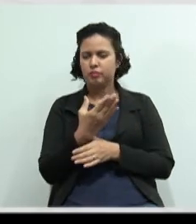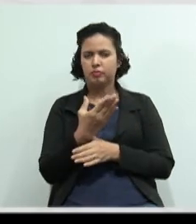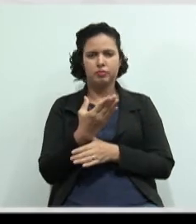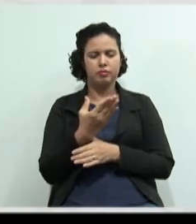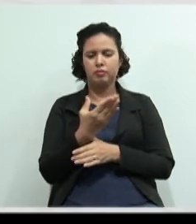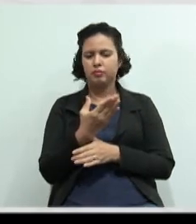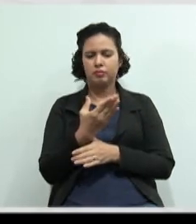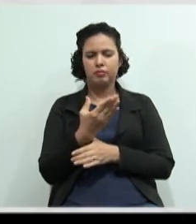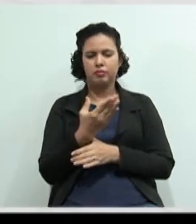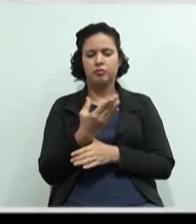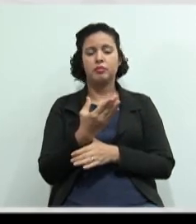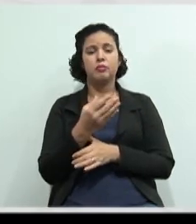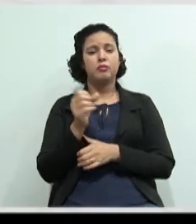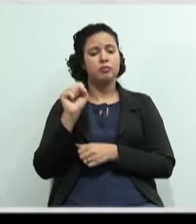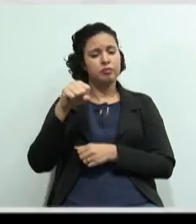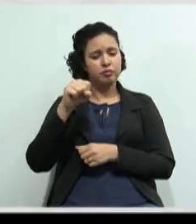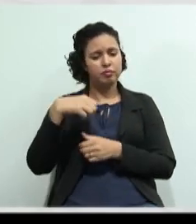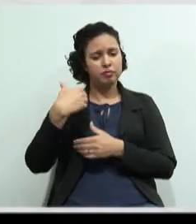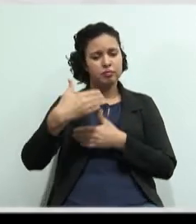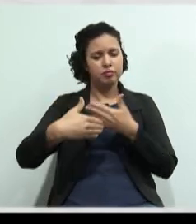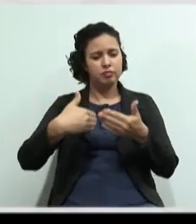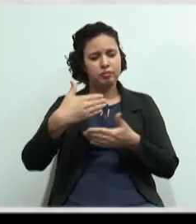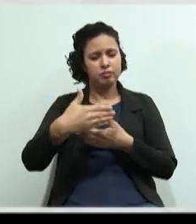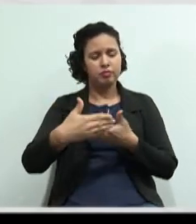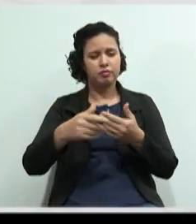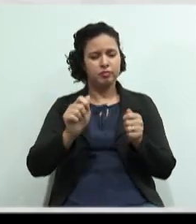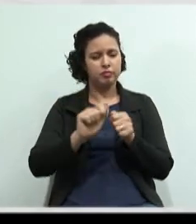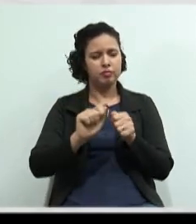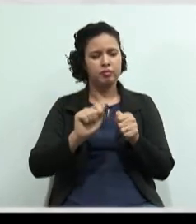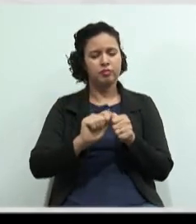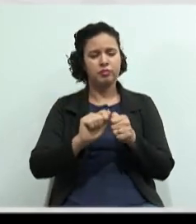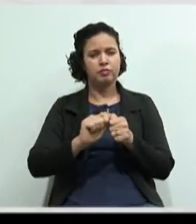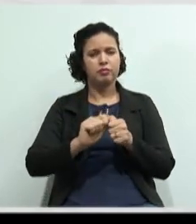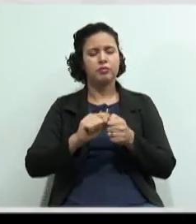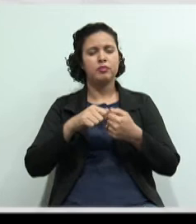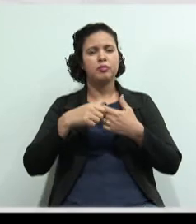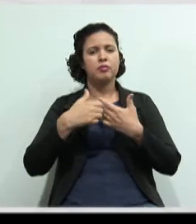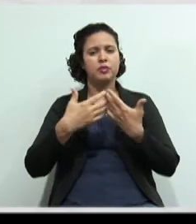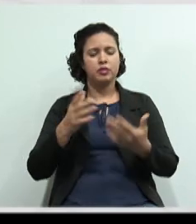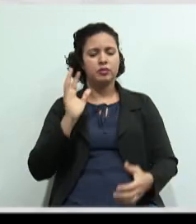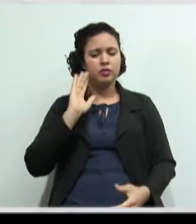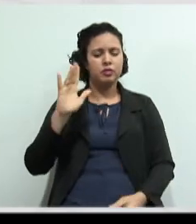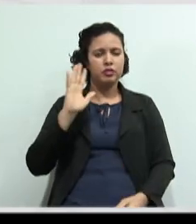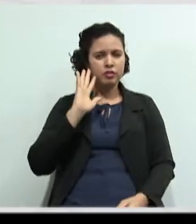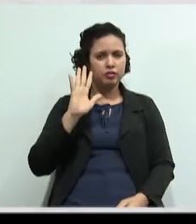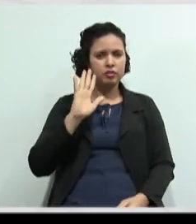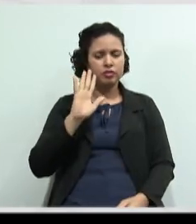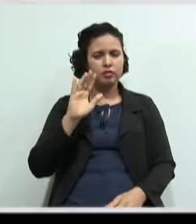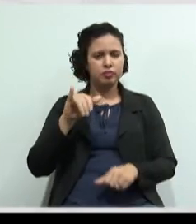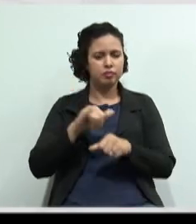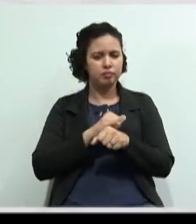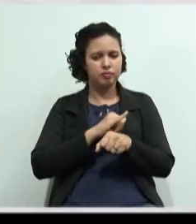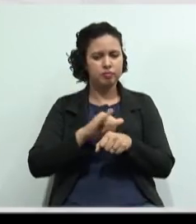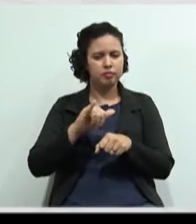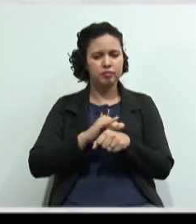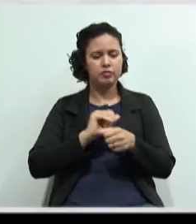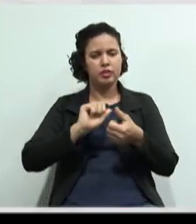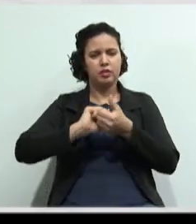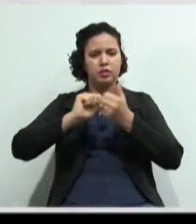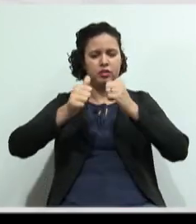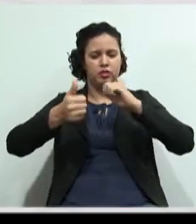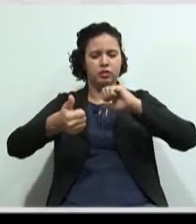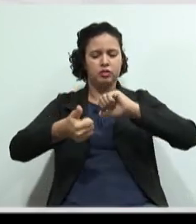só, mas sim no processo de construí-los. Ou seja, esta filosofia cria meios para